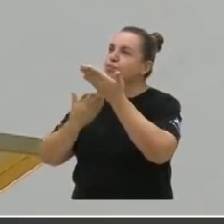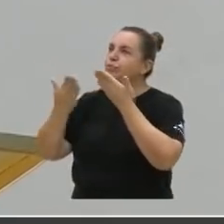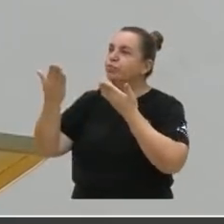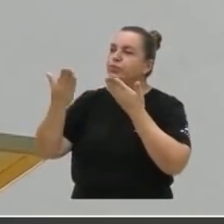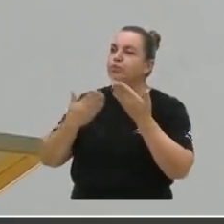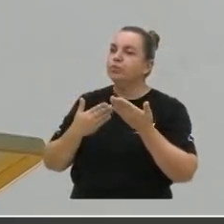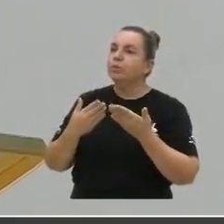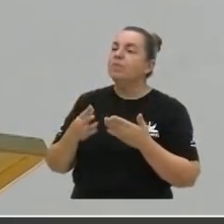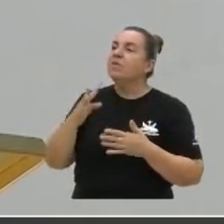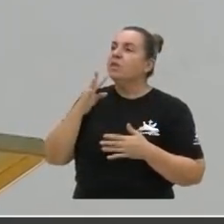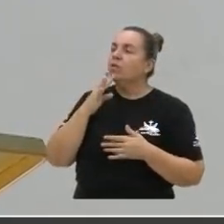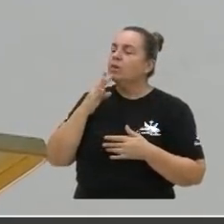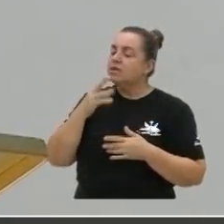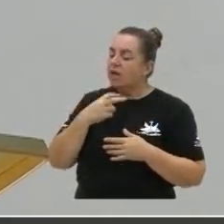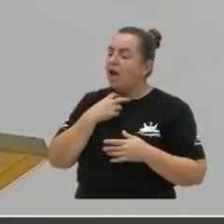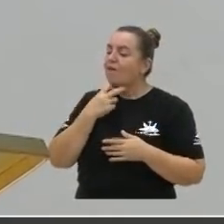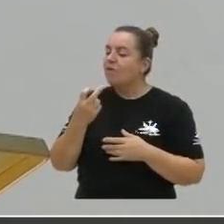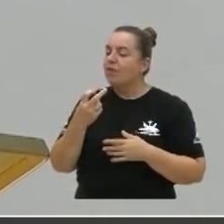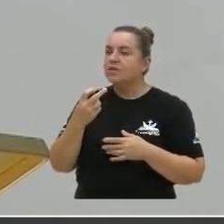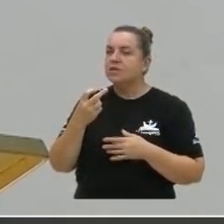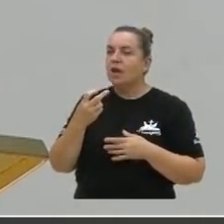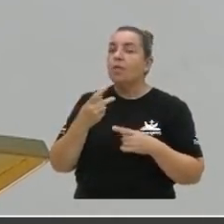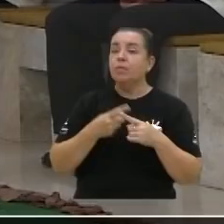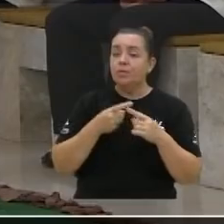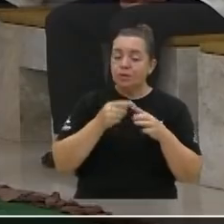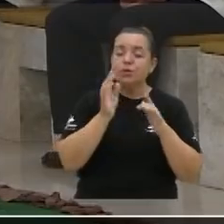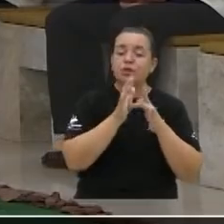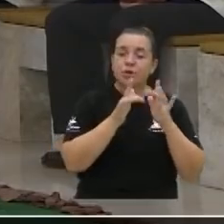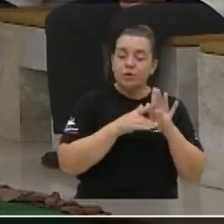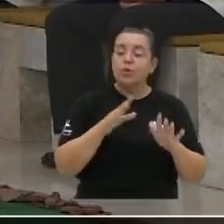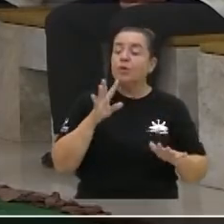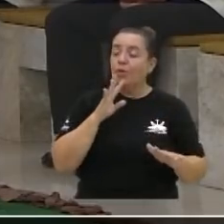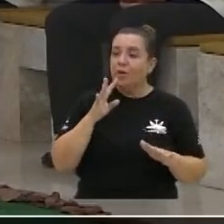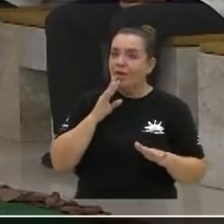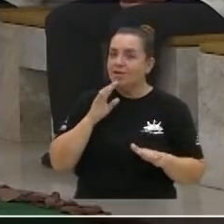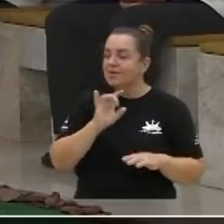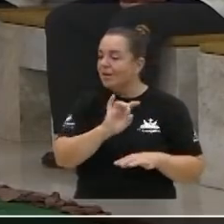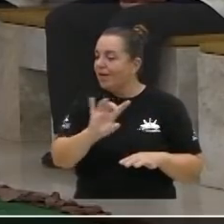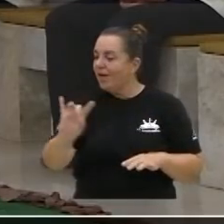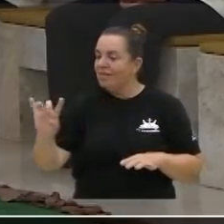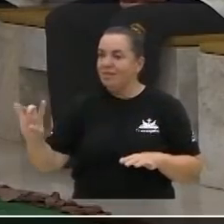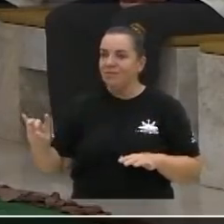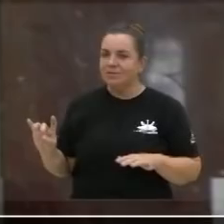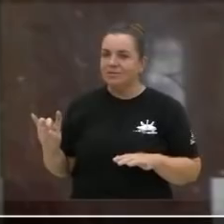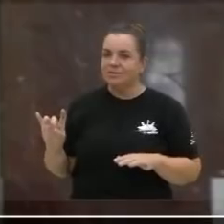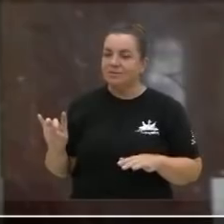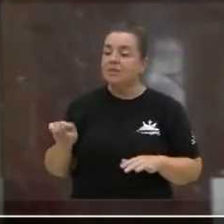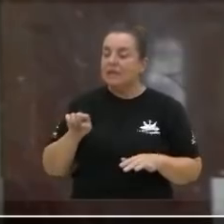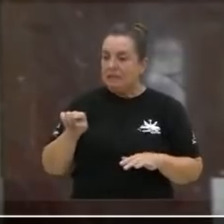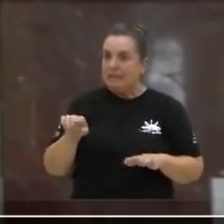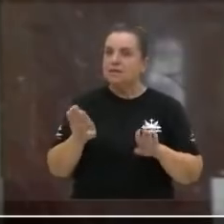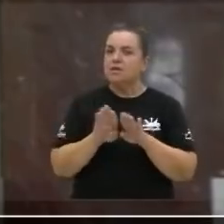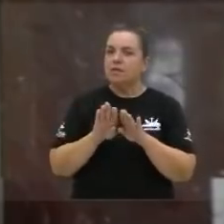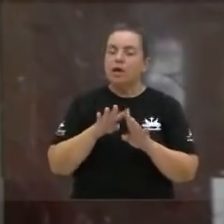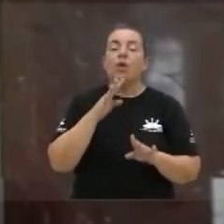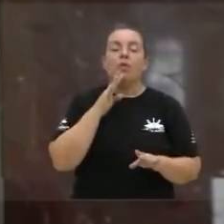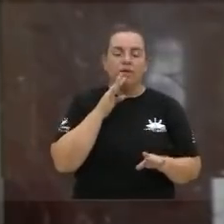Conhecer a voz, eu conheço as minhas ovelhas e elas me conhecem. Em